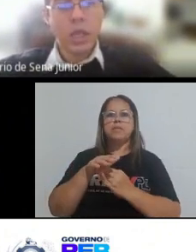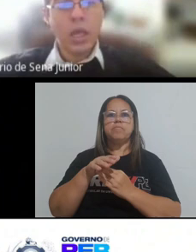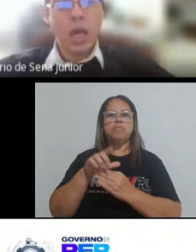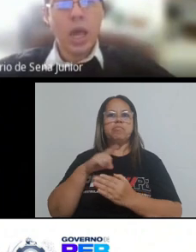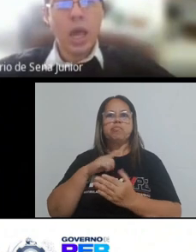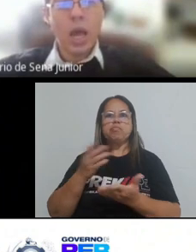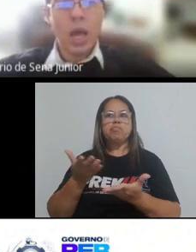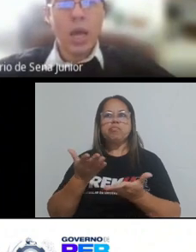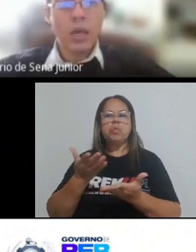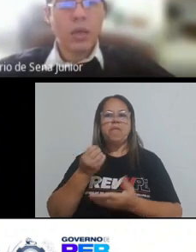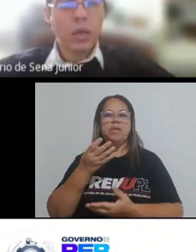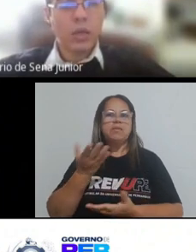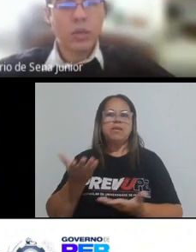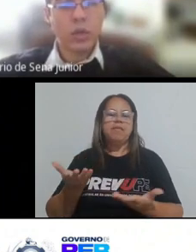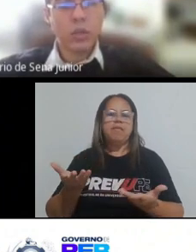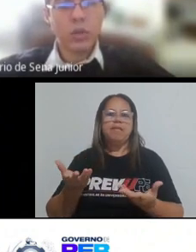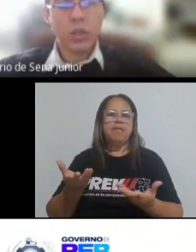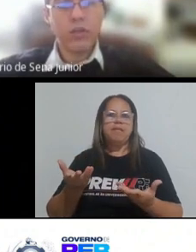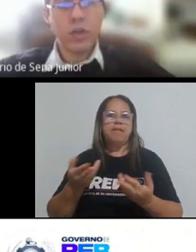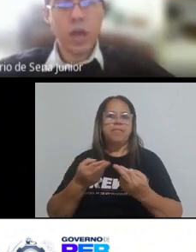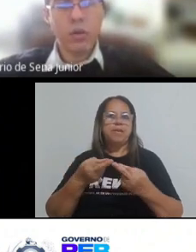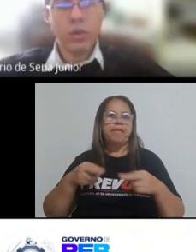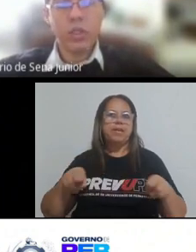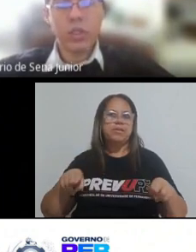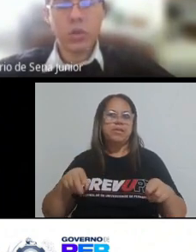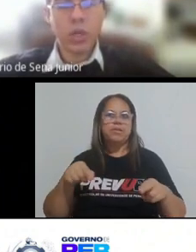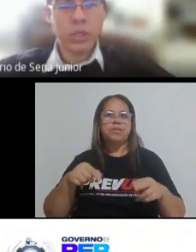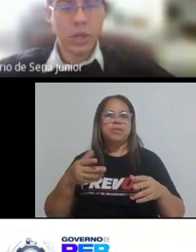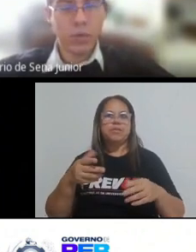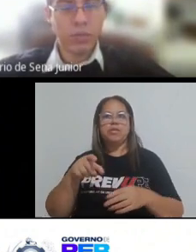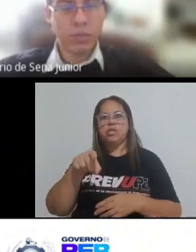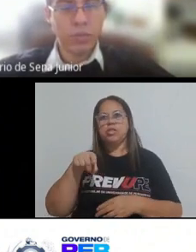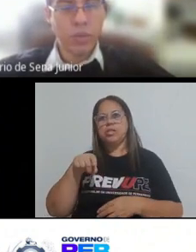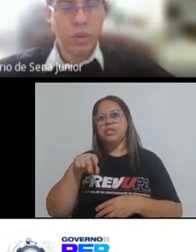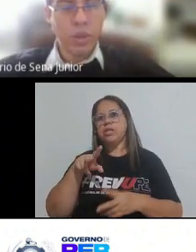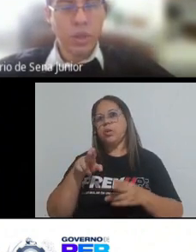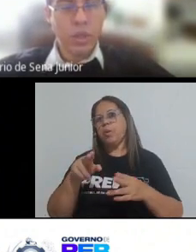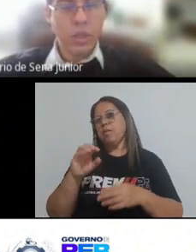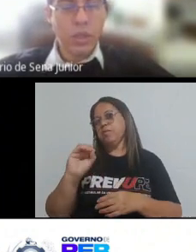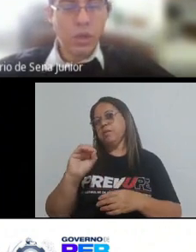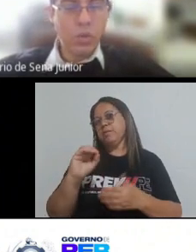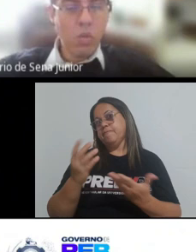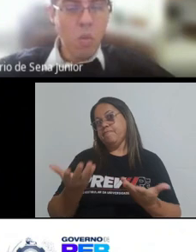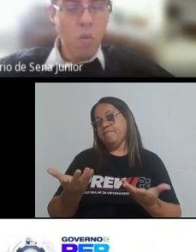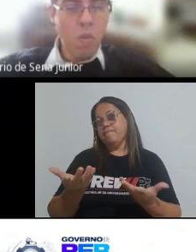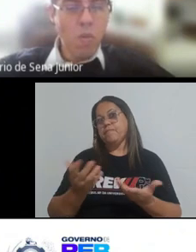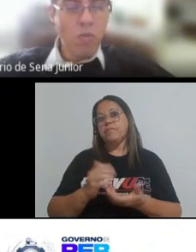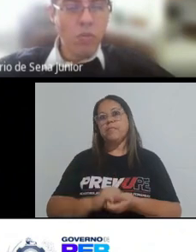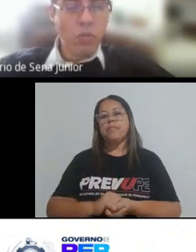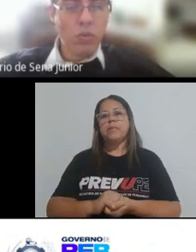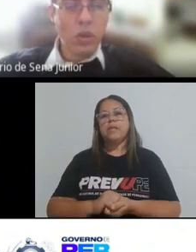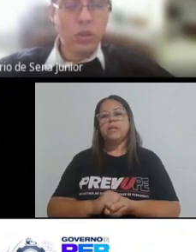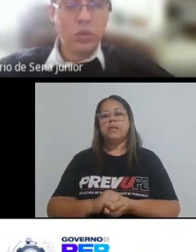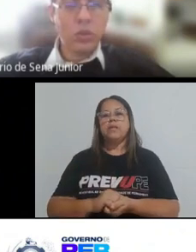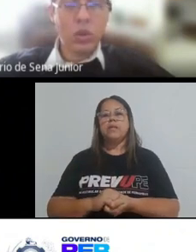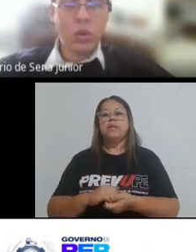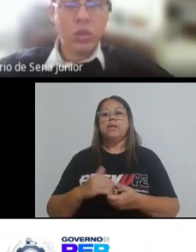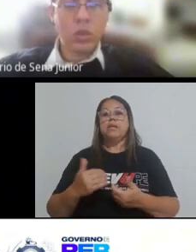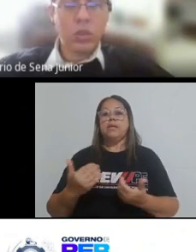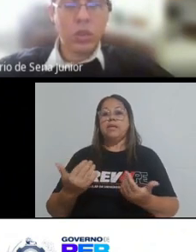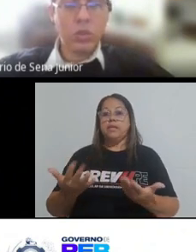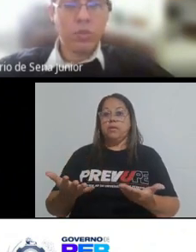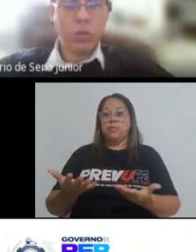à solução trivial de x igual a zero. então, quando